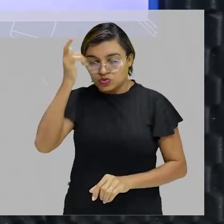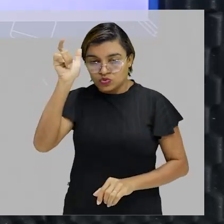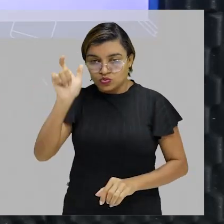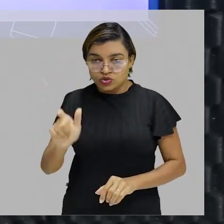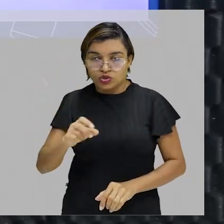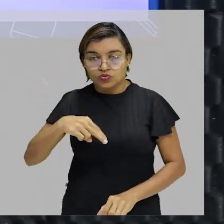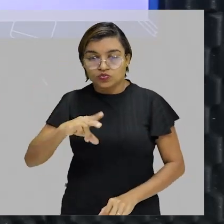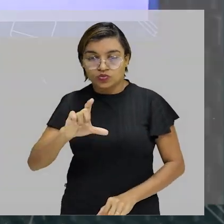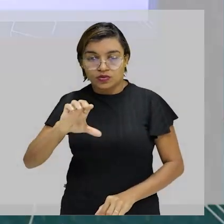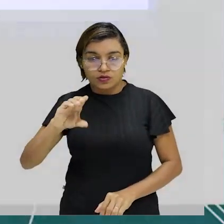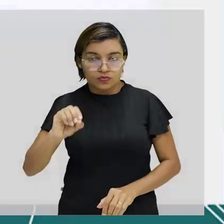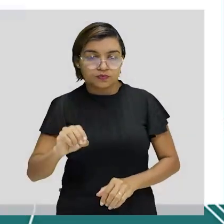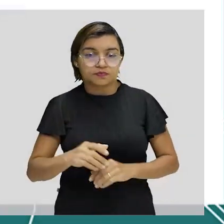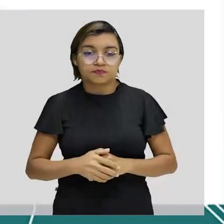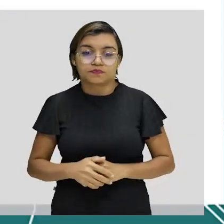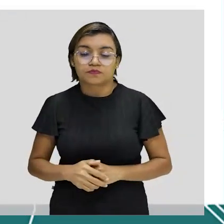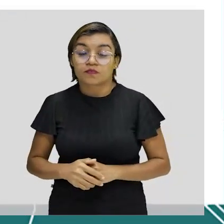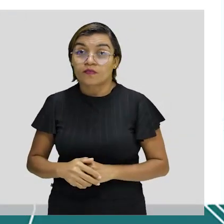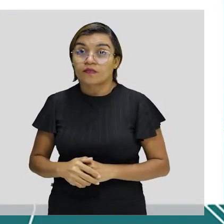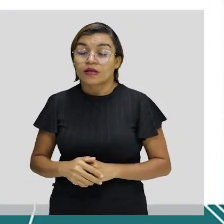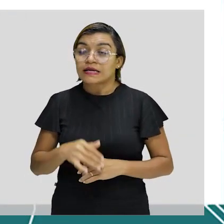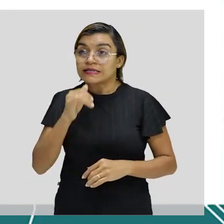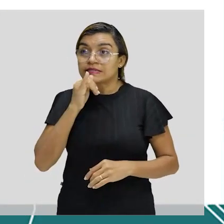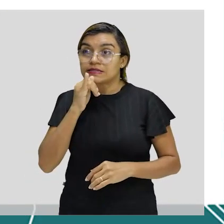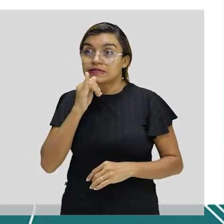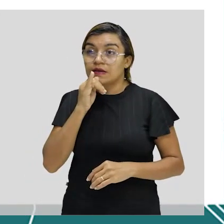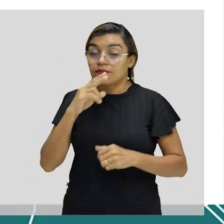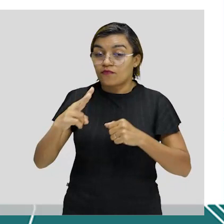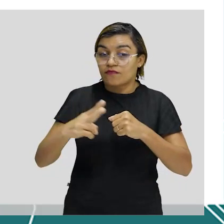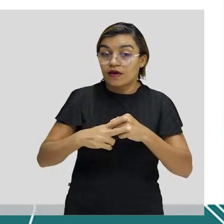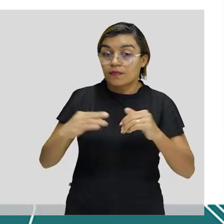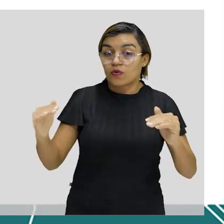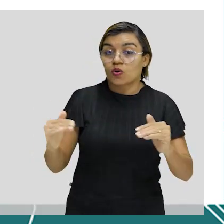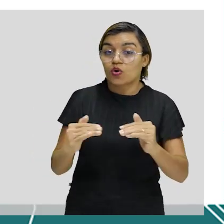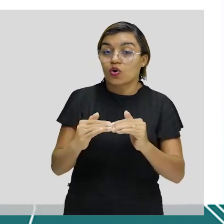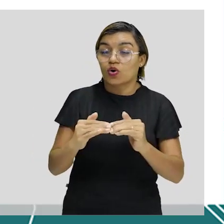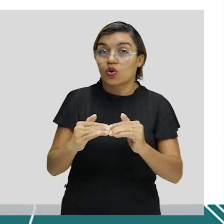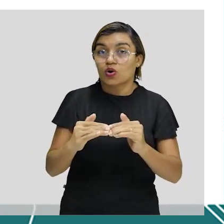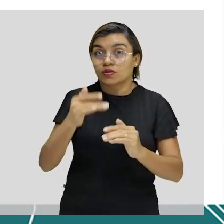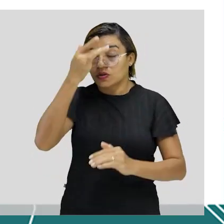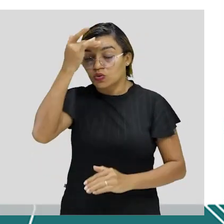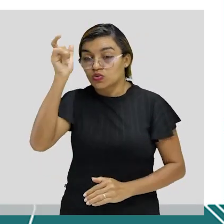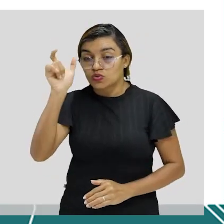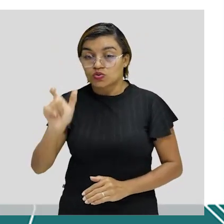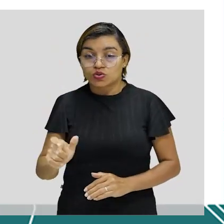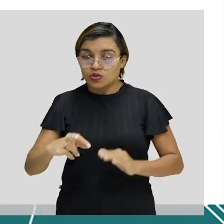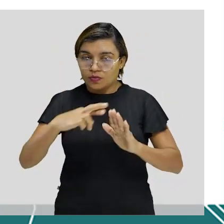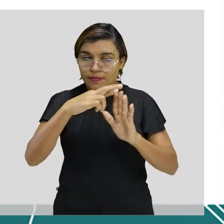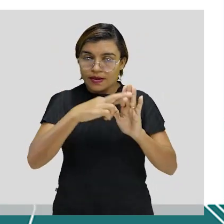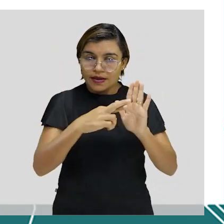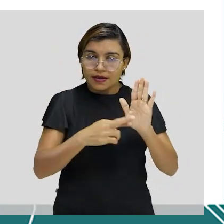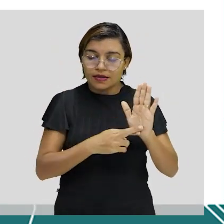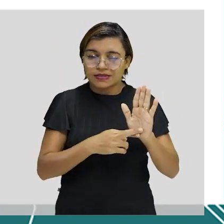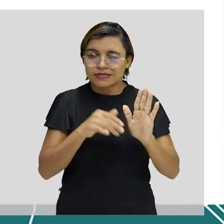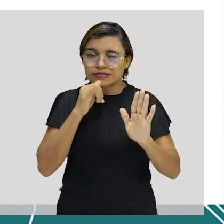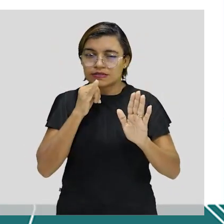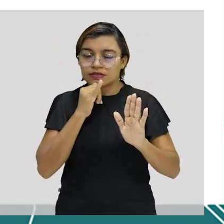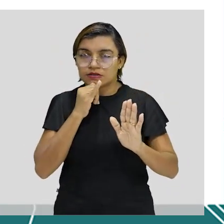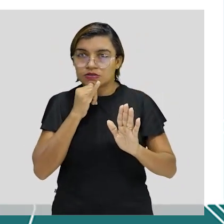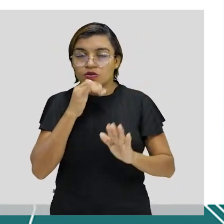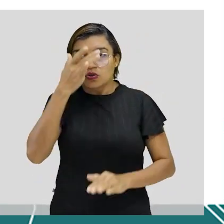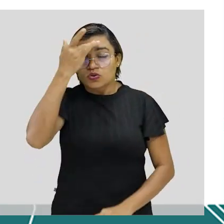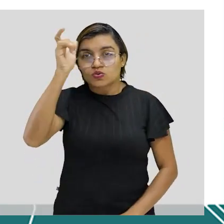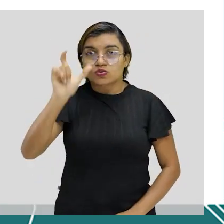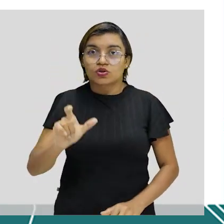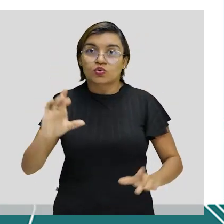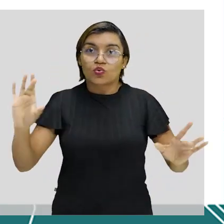ele. Agora, quando o verbo concorda com o sujeito, tem uma regra. Quando o sujeito composto, agora vamos falar de sujeito composto,